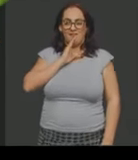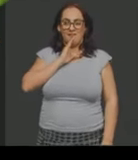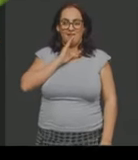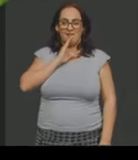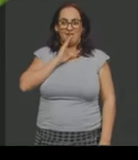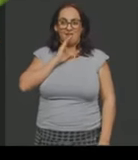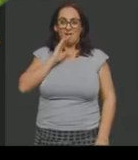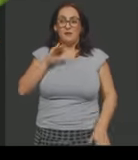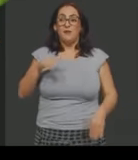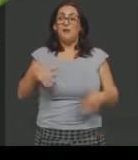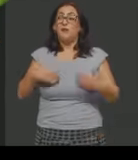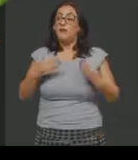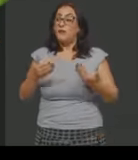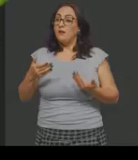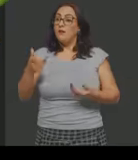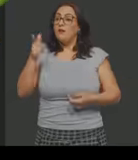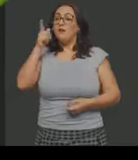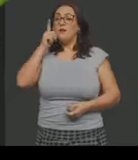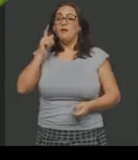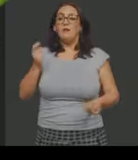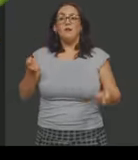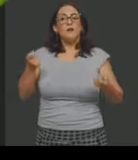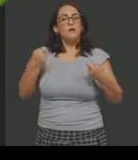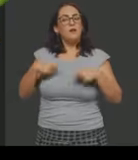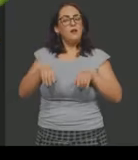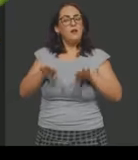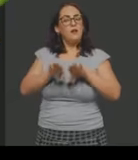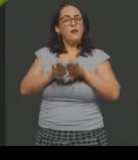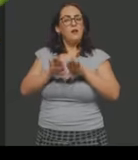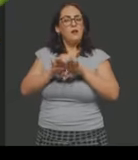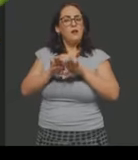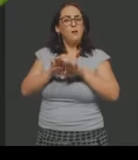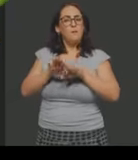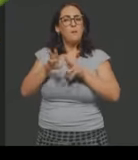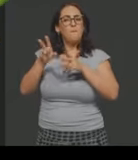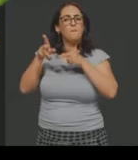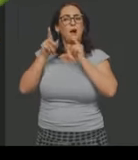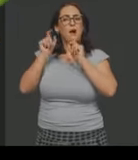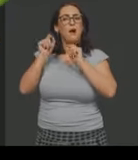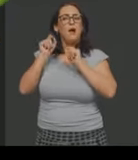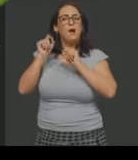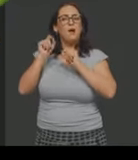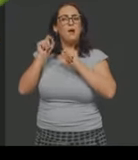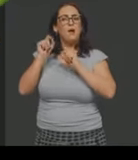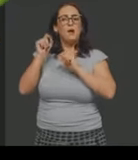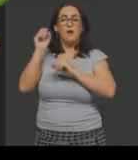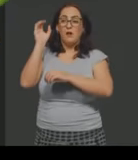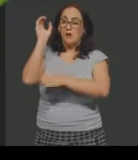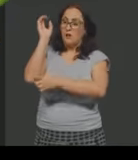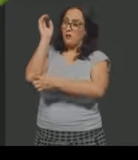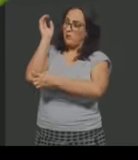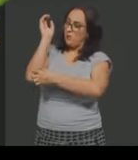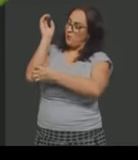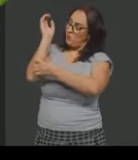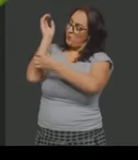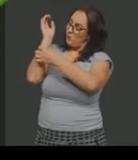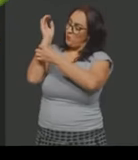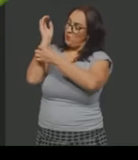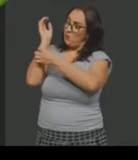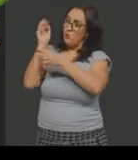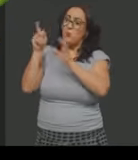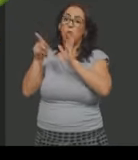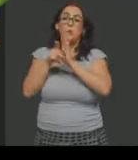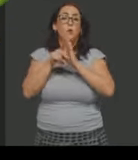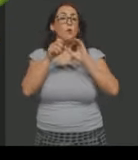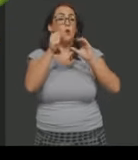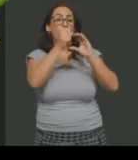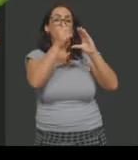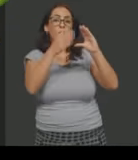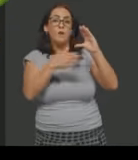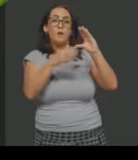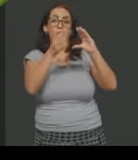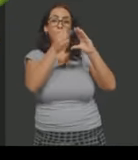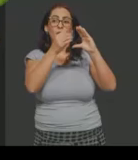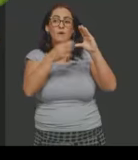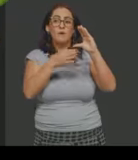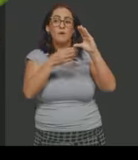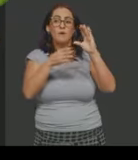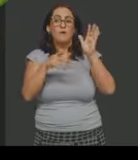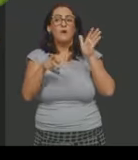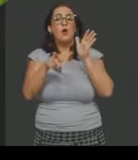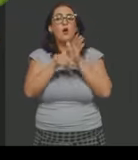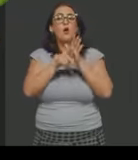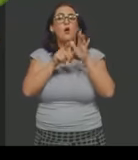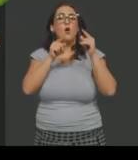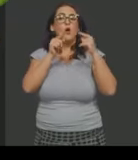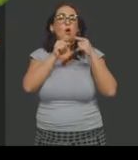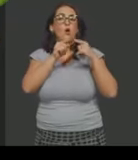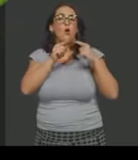consegue perceber também um caule característico dessas plantas, da samambaia, que é do tipo rizoma,